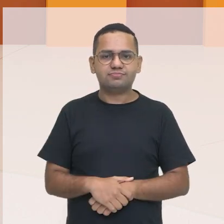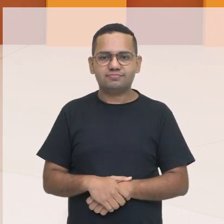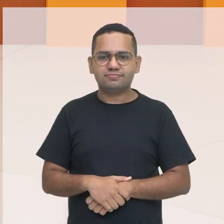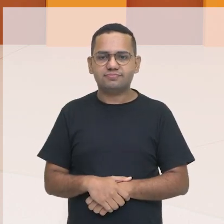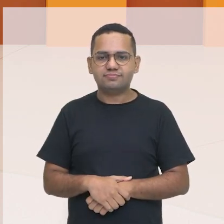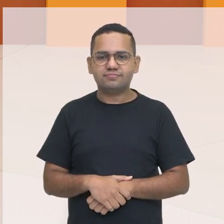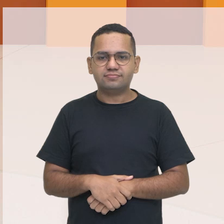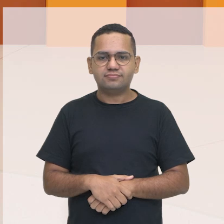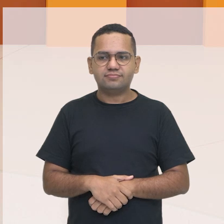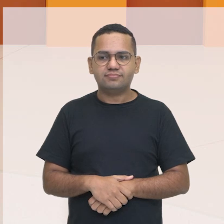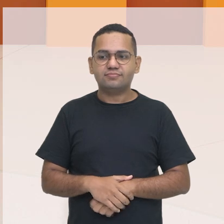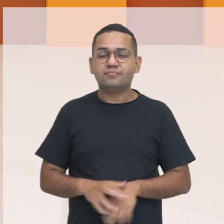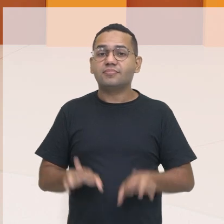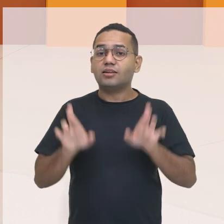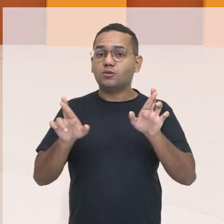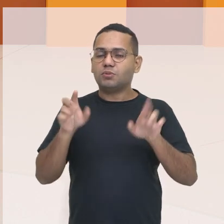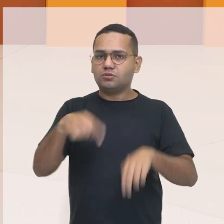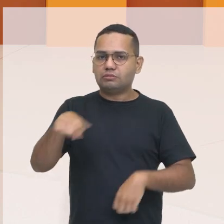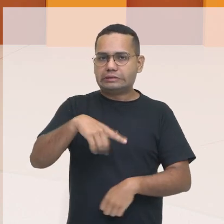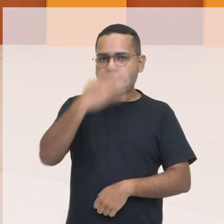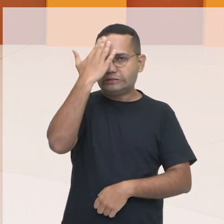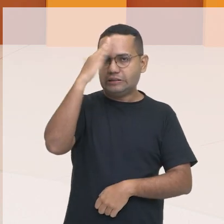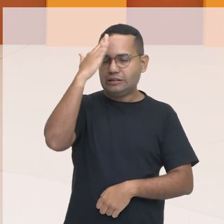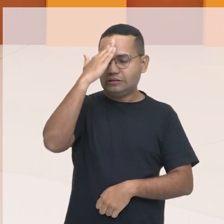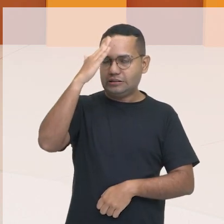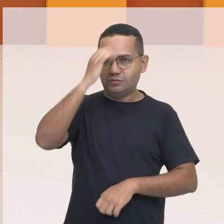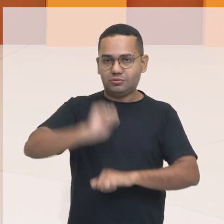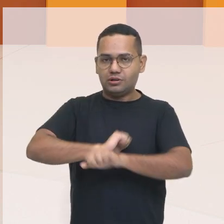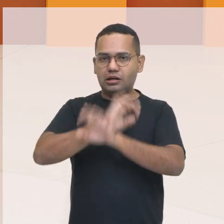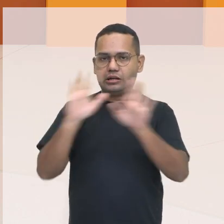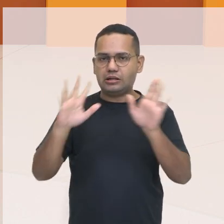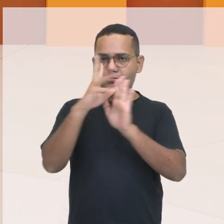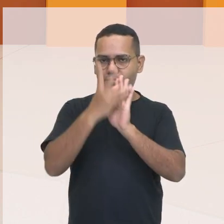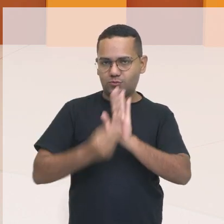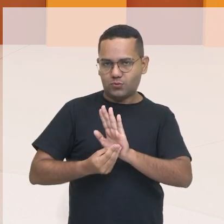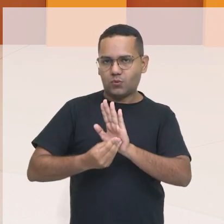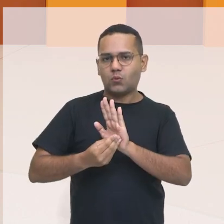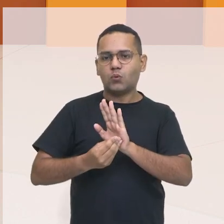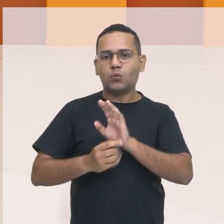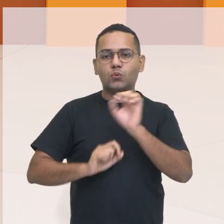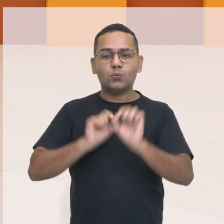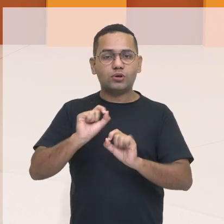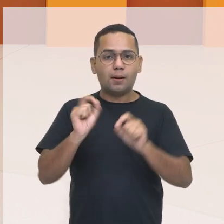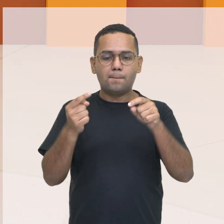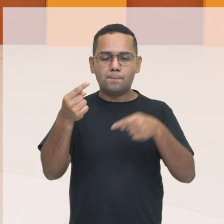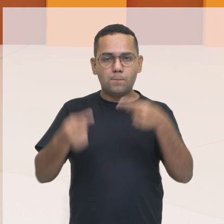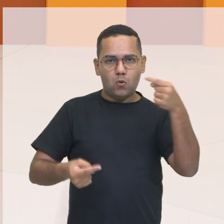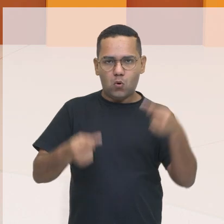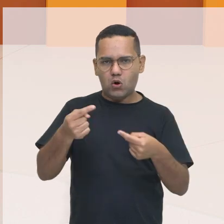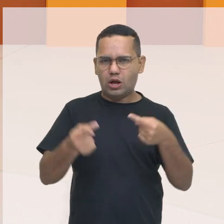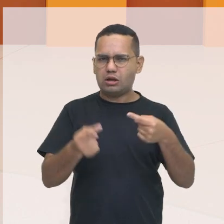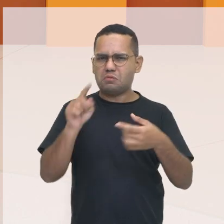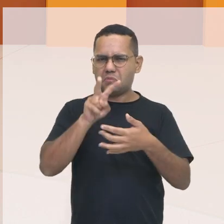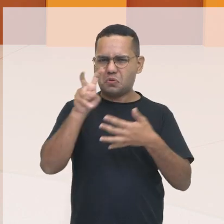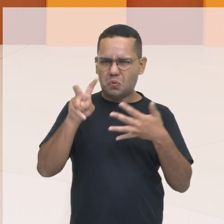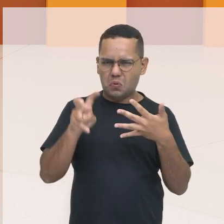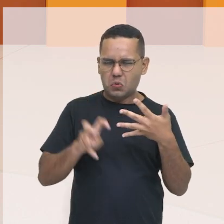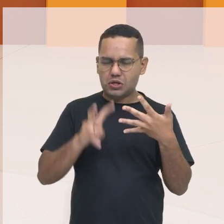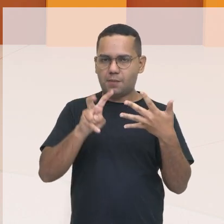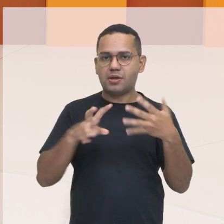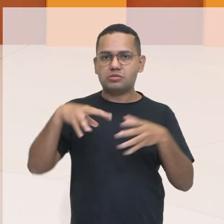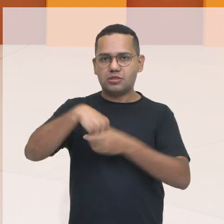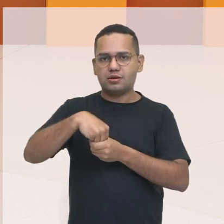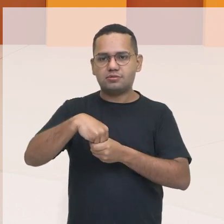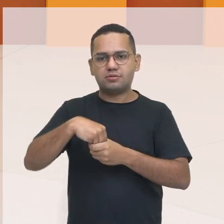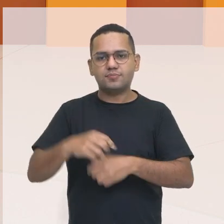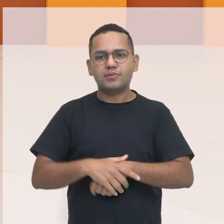aí. Tá bom, gente? Eu espero que vocês tenham conseguido acompanhar aí a ideia da política, o que é política e a